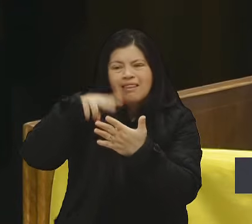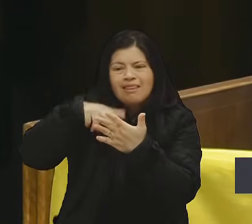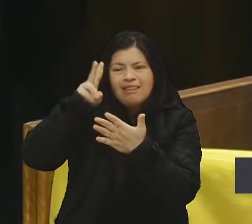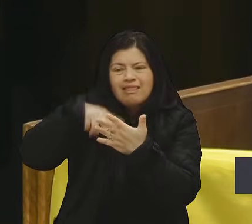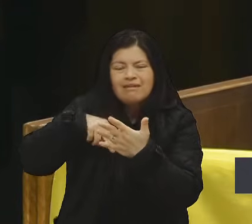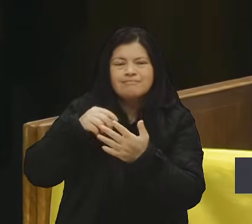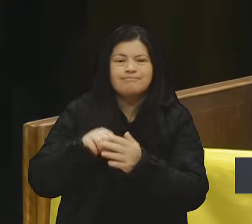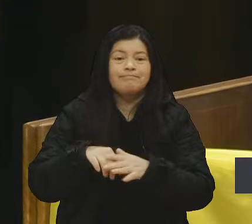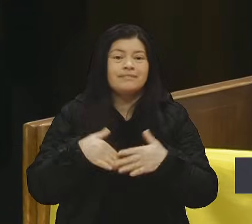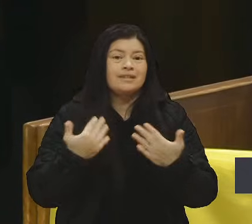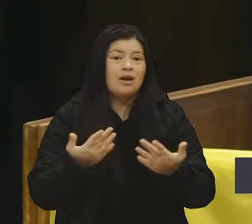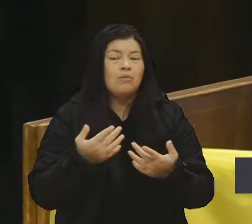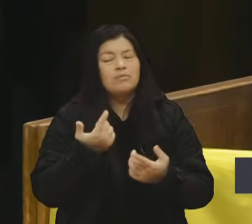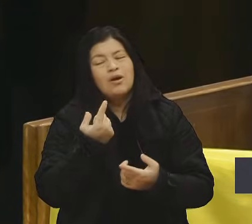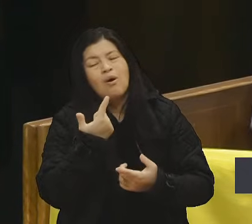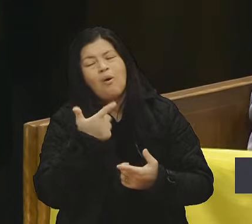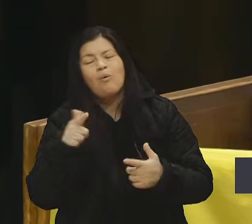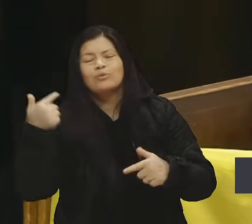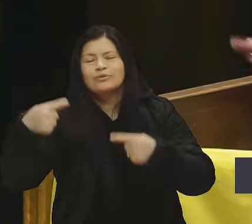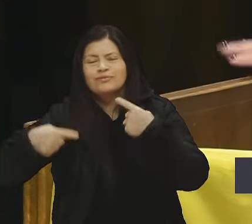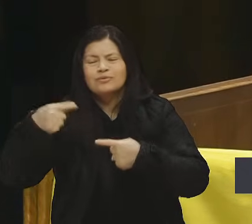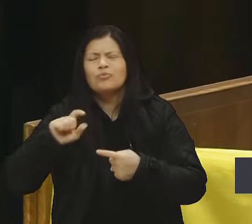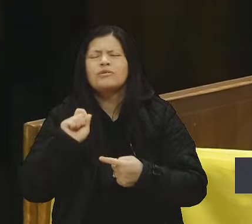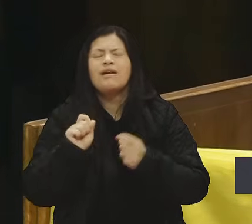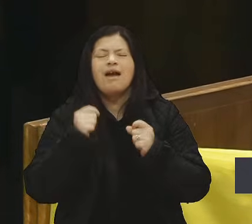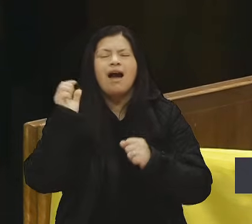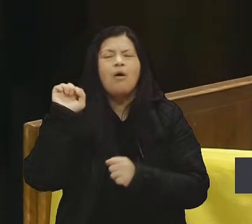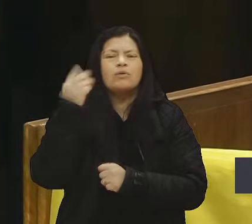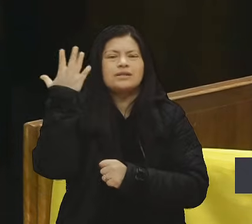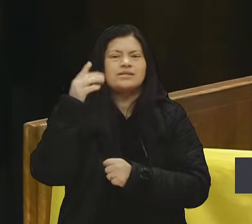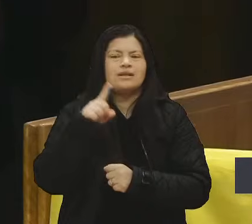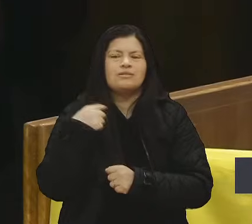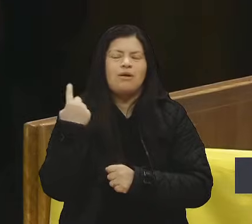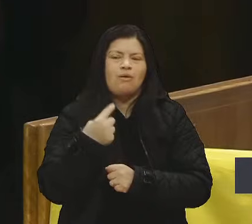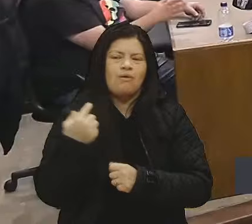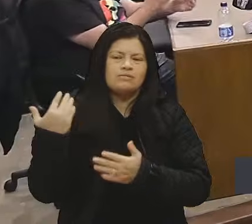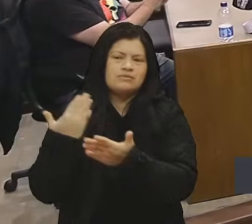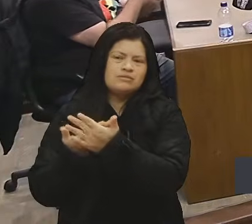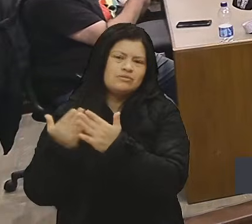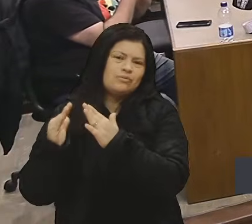ver o que está acontecendo nas nossas escolas. Obrigada.